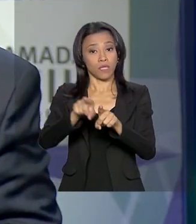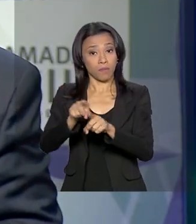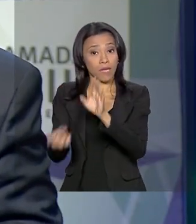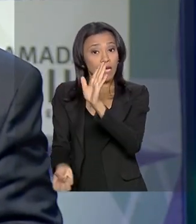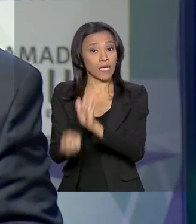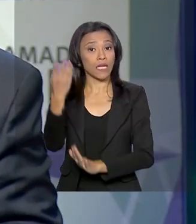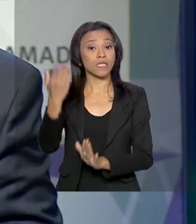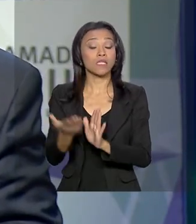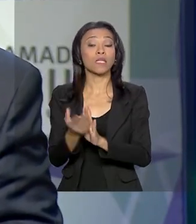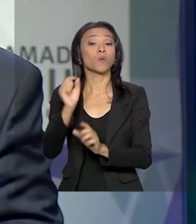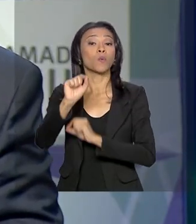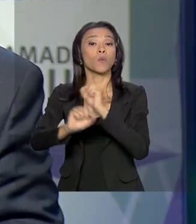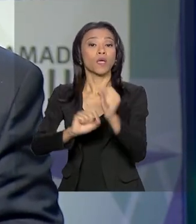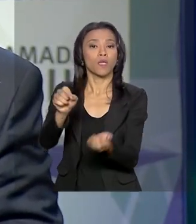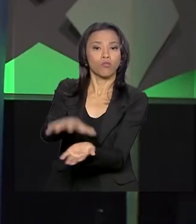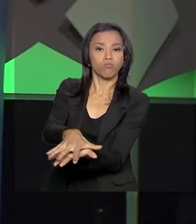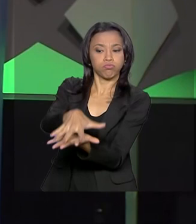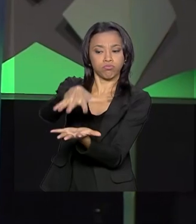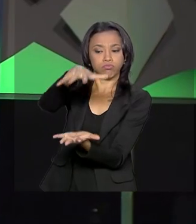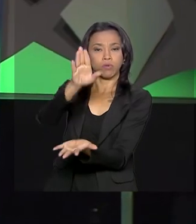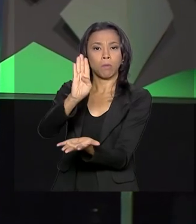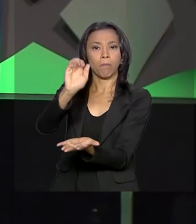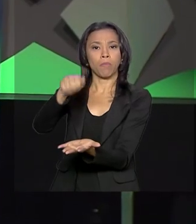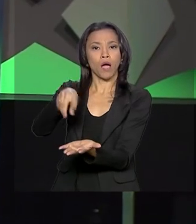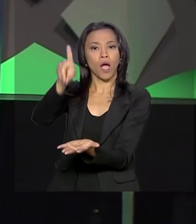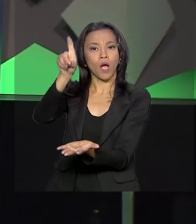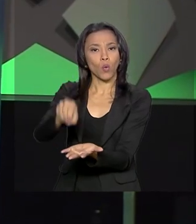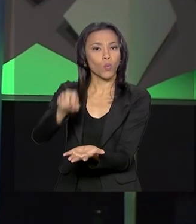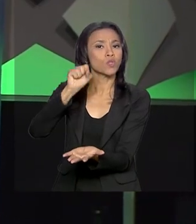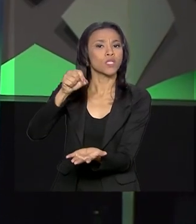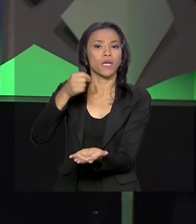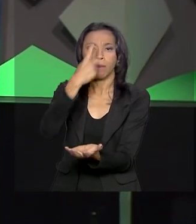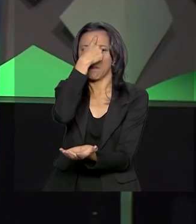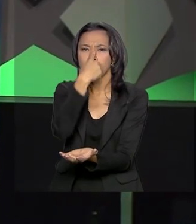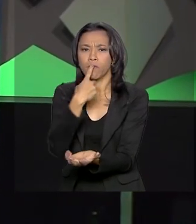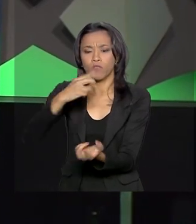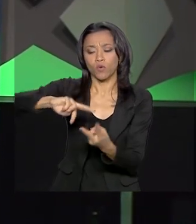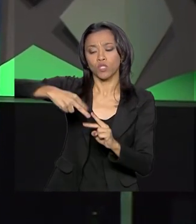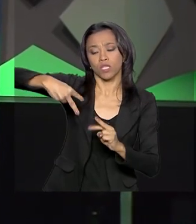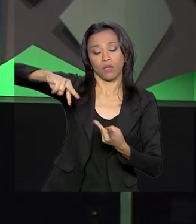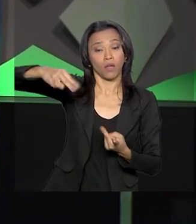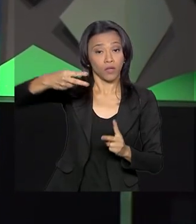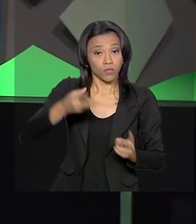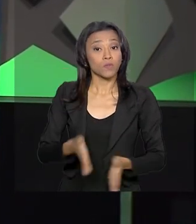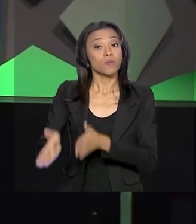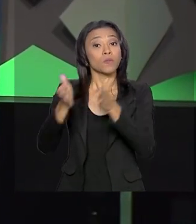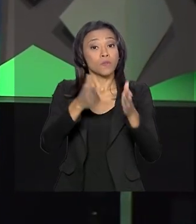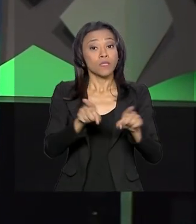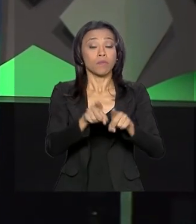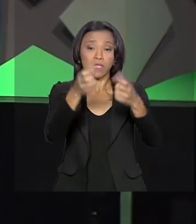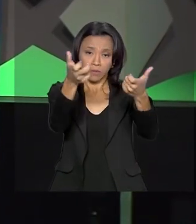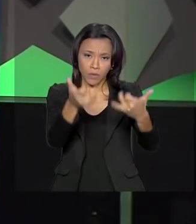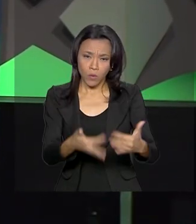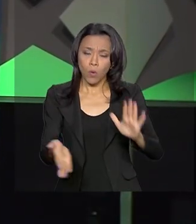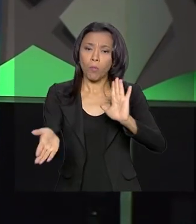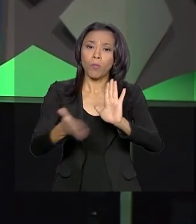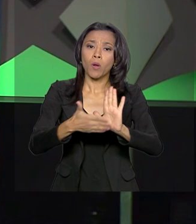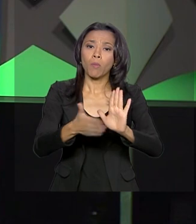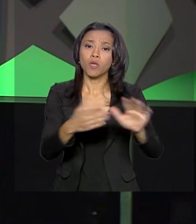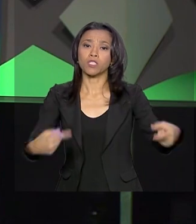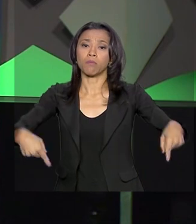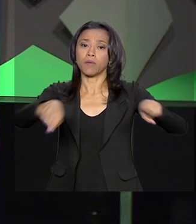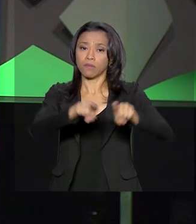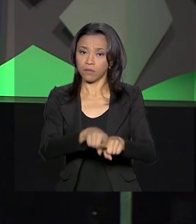Banco Nacional de Perfis Genéticos. Sérgio Moro falou também sobre algumas propostas de parceria entre governo